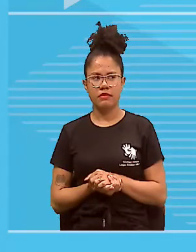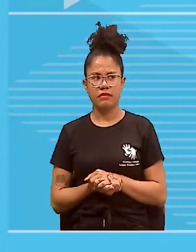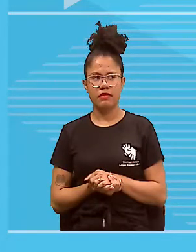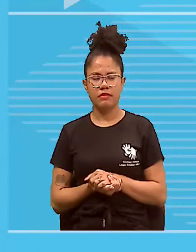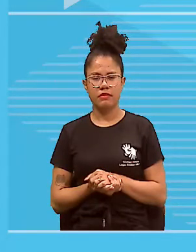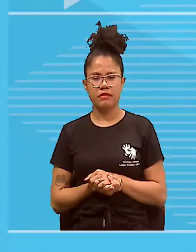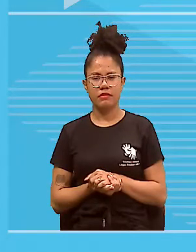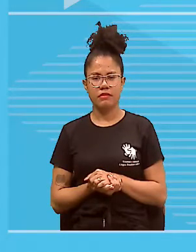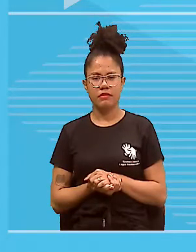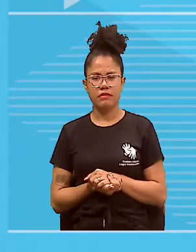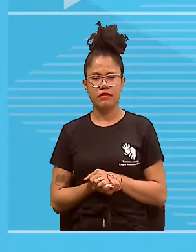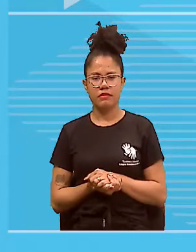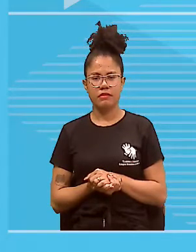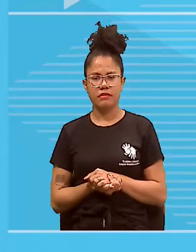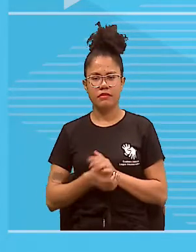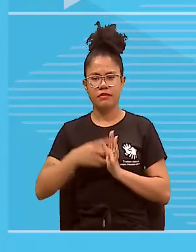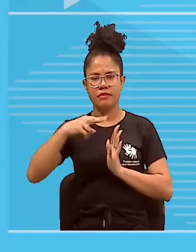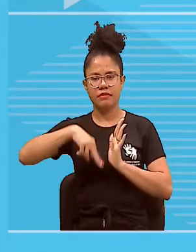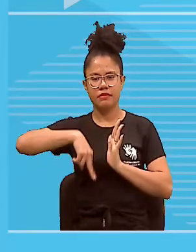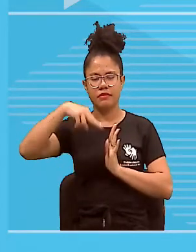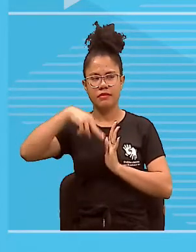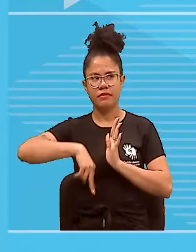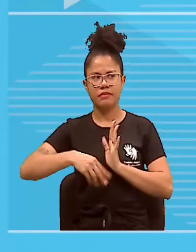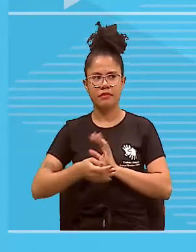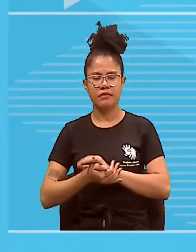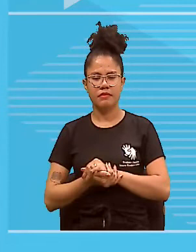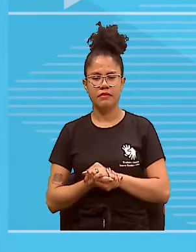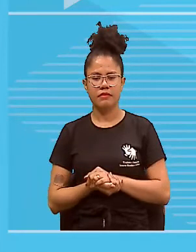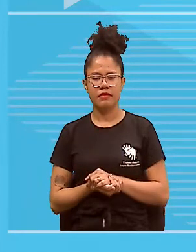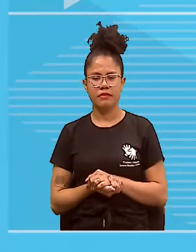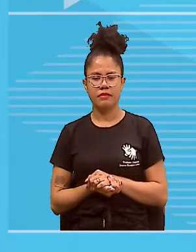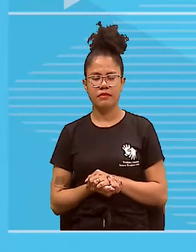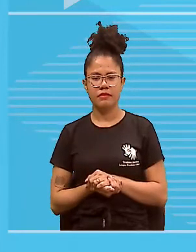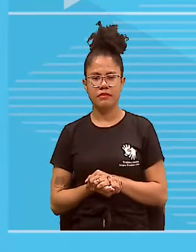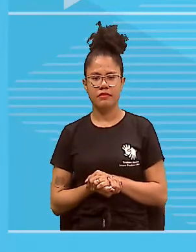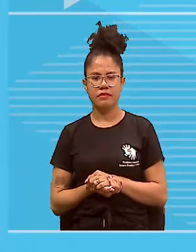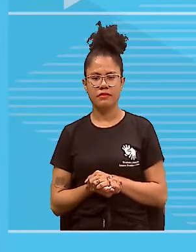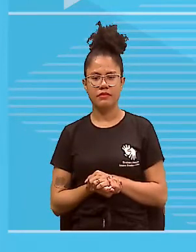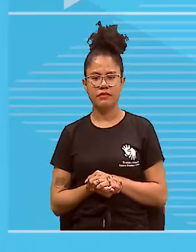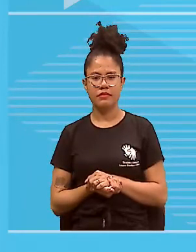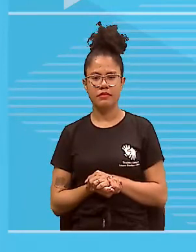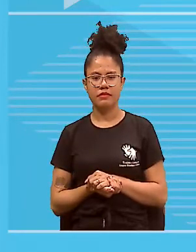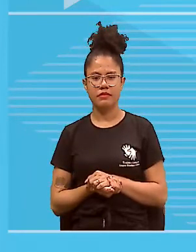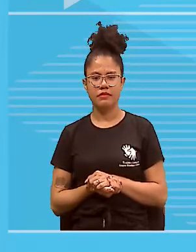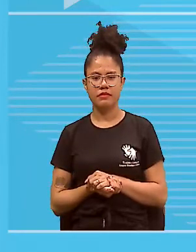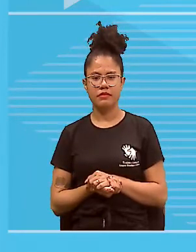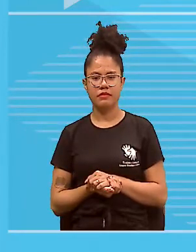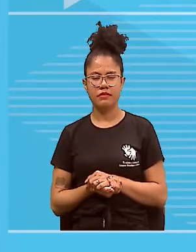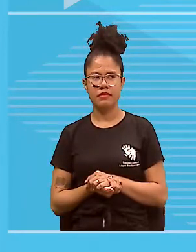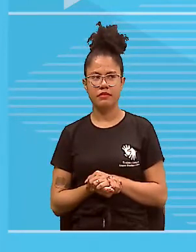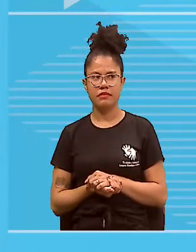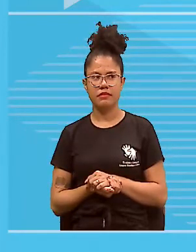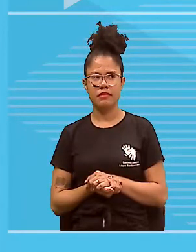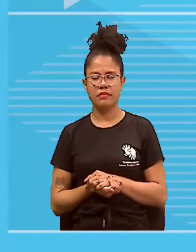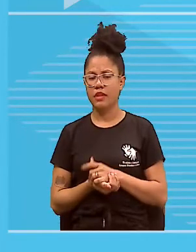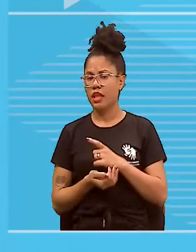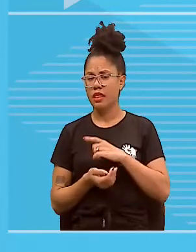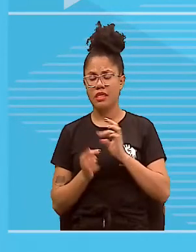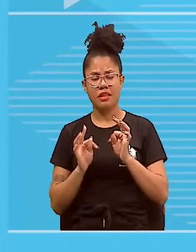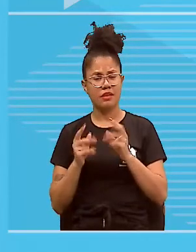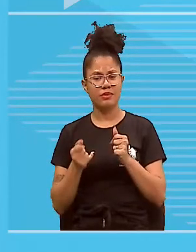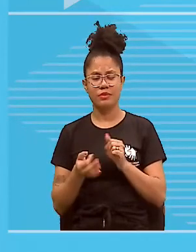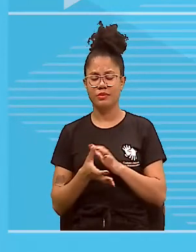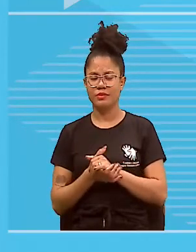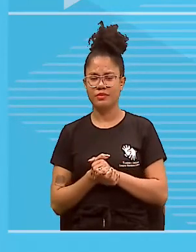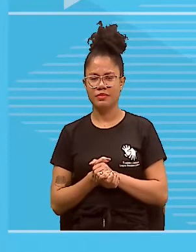pão carne leite ovos verduras cereais frutas cigarros bebidas tem tudo olha